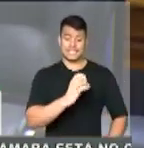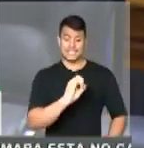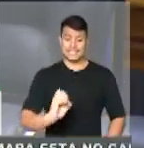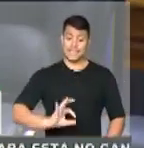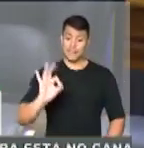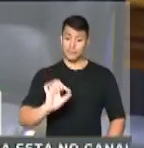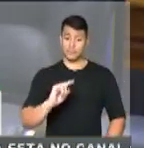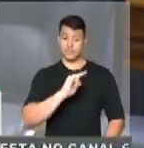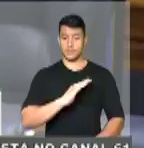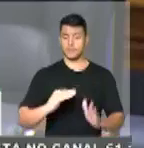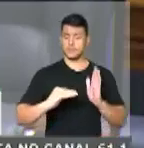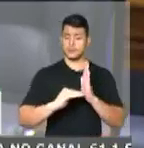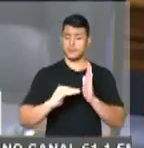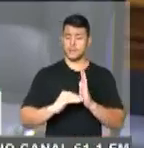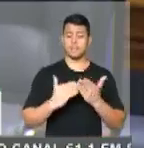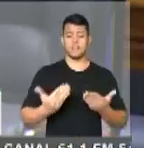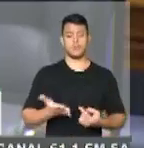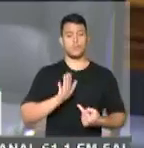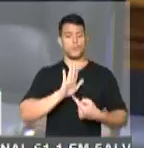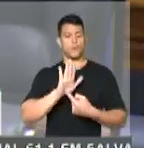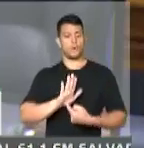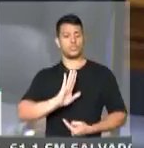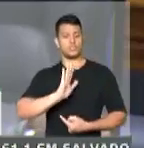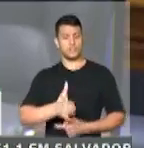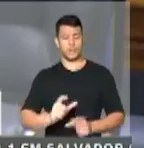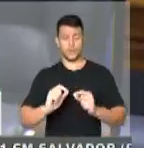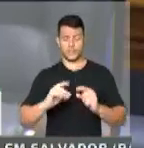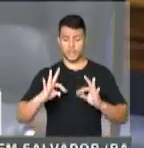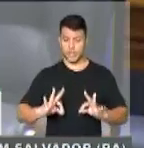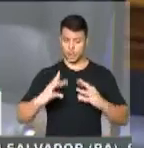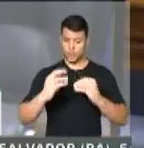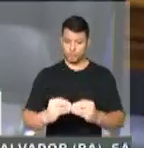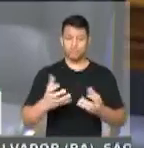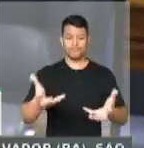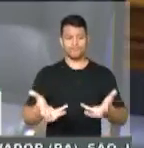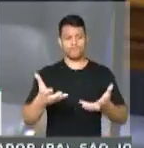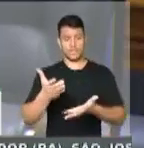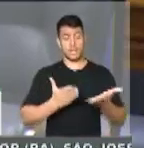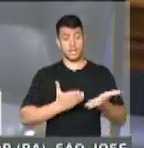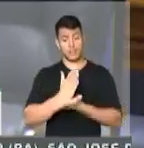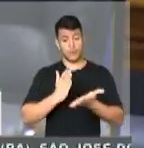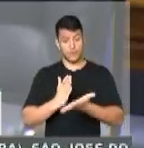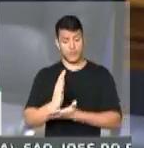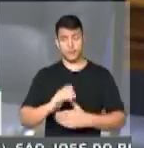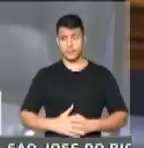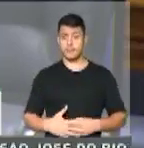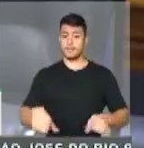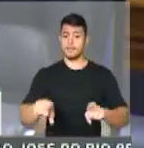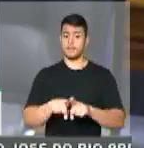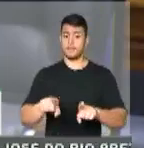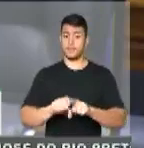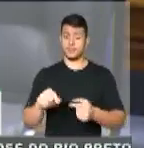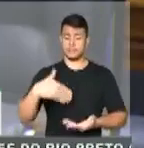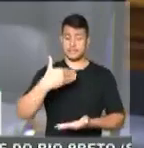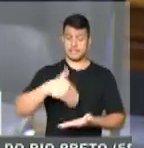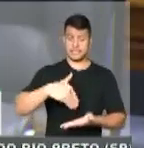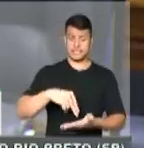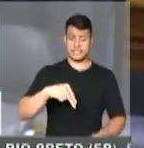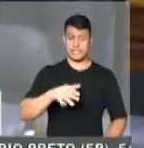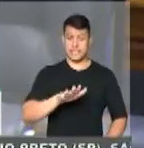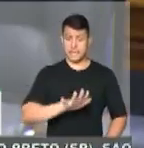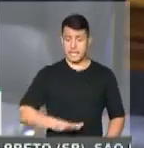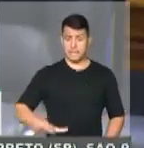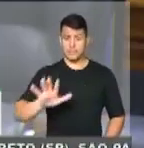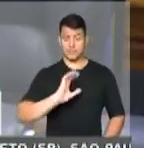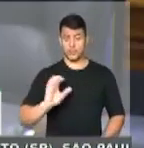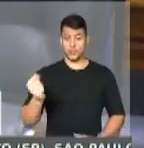Senado Federal, o que indica os anseios dos entes federativos nessa demanda. Quero ressaltar ainda que a Secretaria Nacional de Segurança